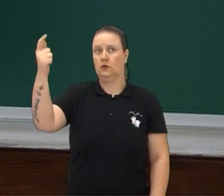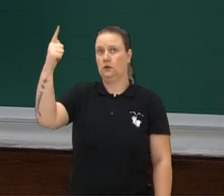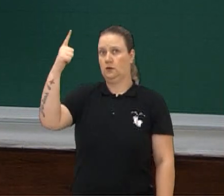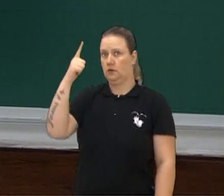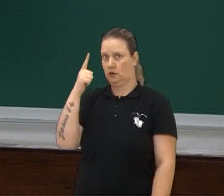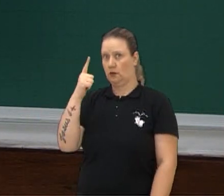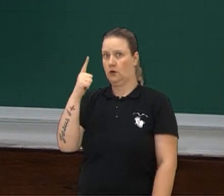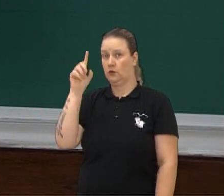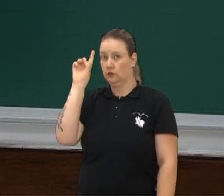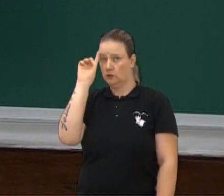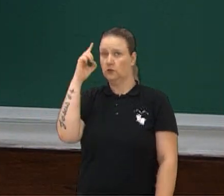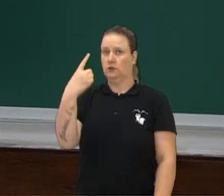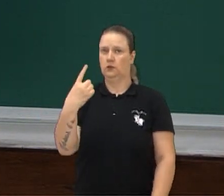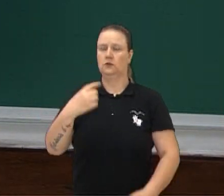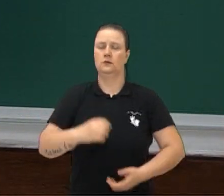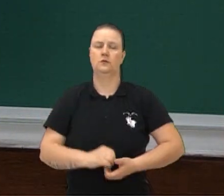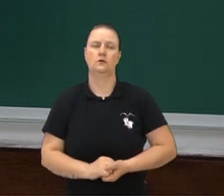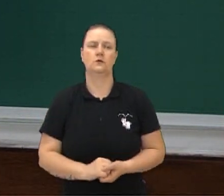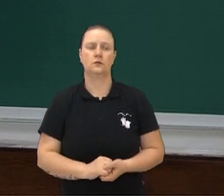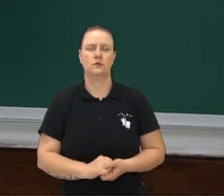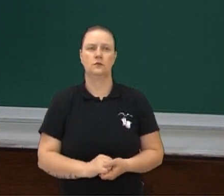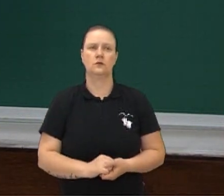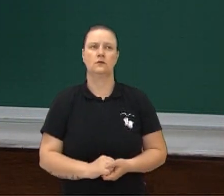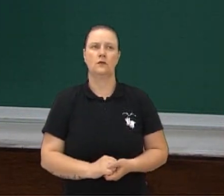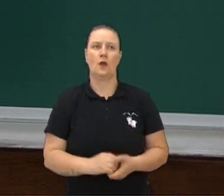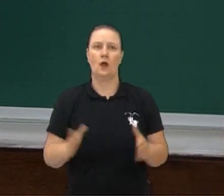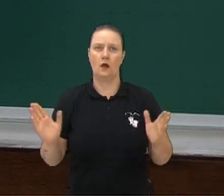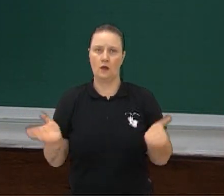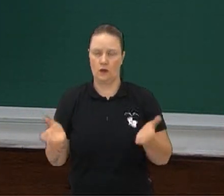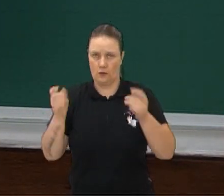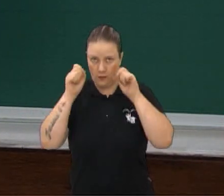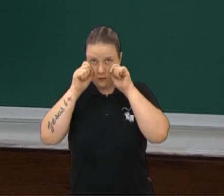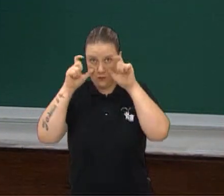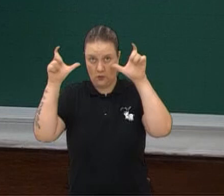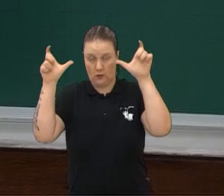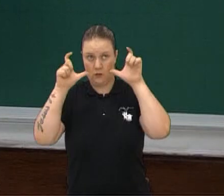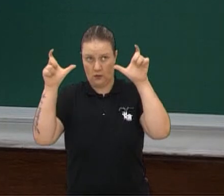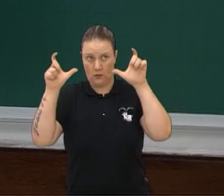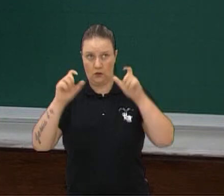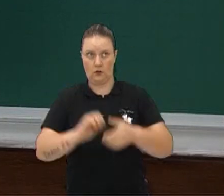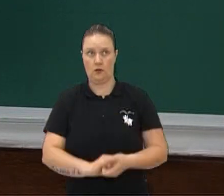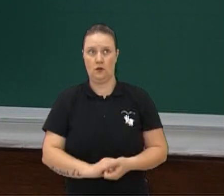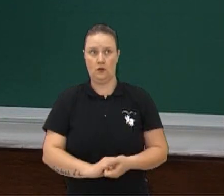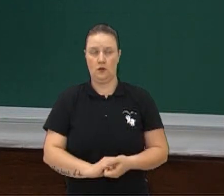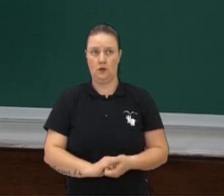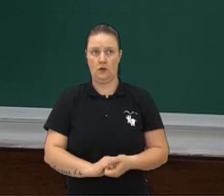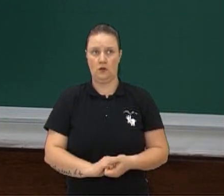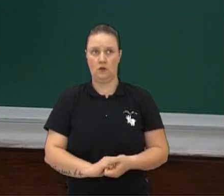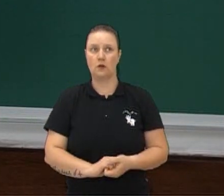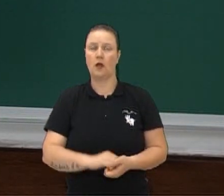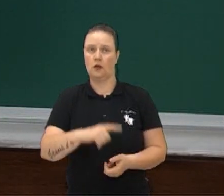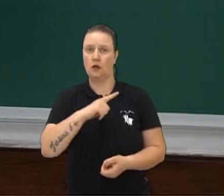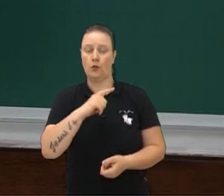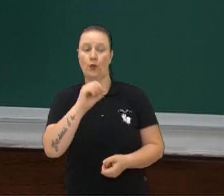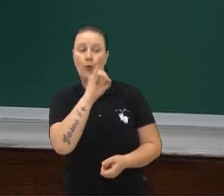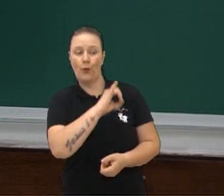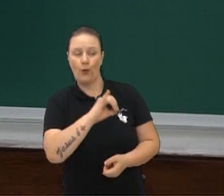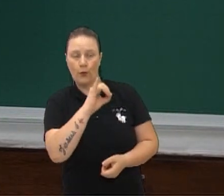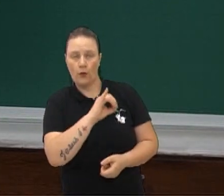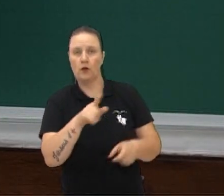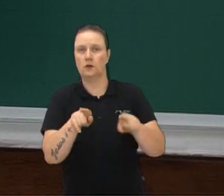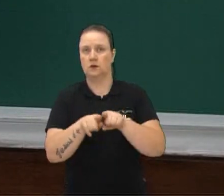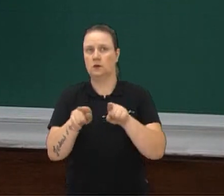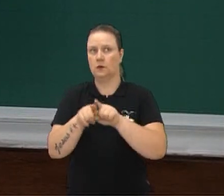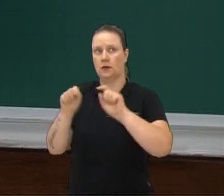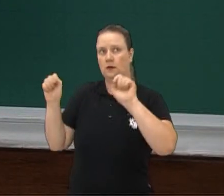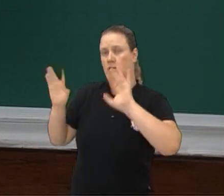que é durante o dia. Então, observem que temos uma saudação e a despedida.